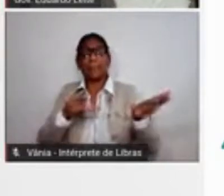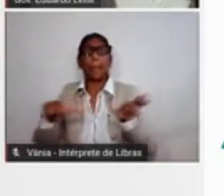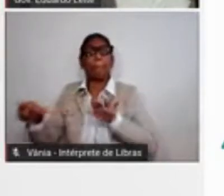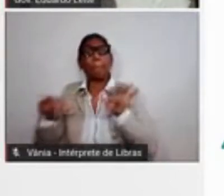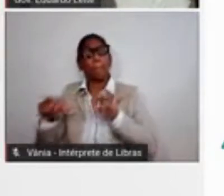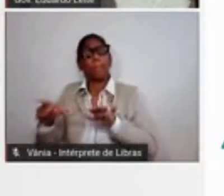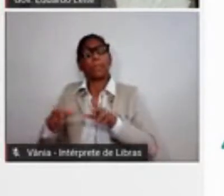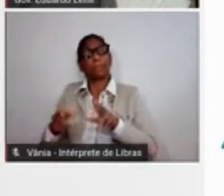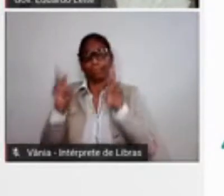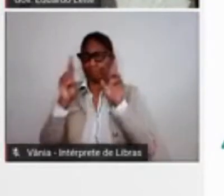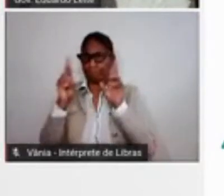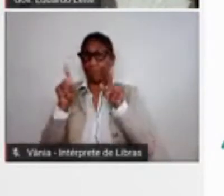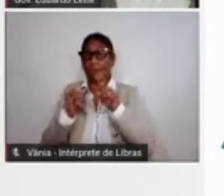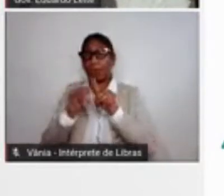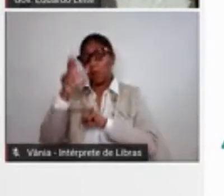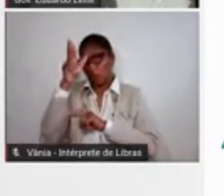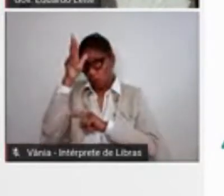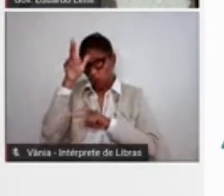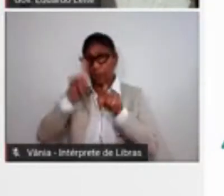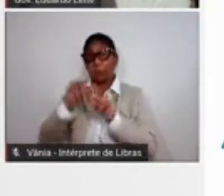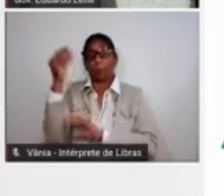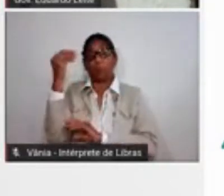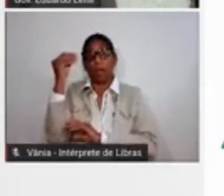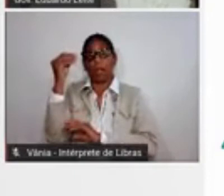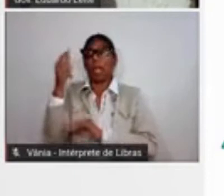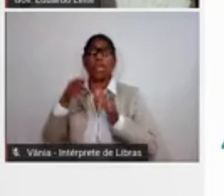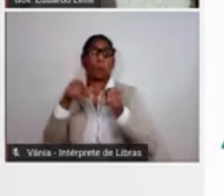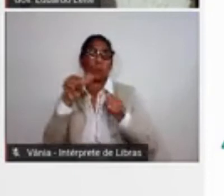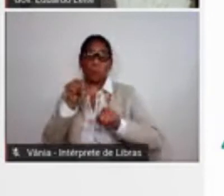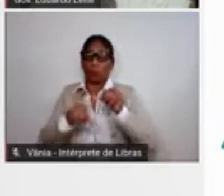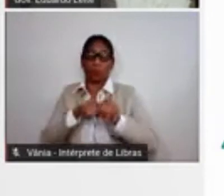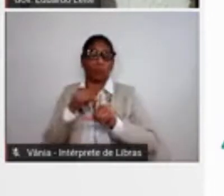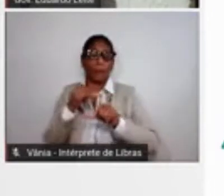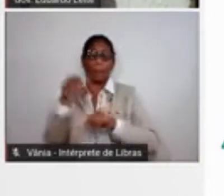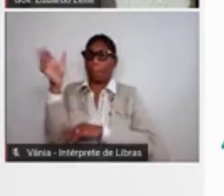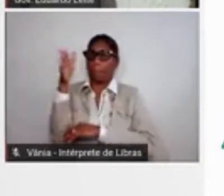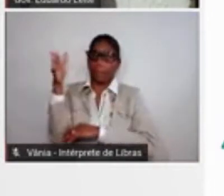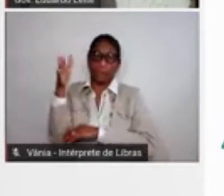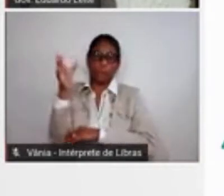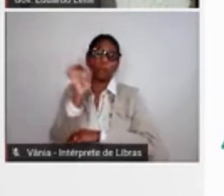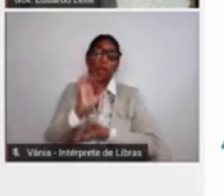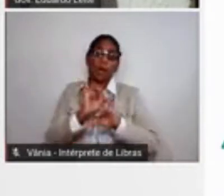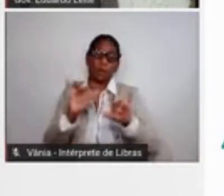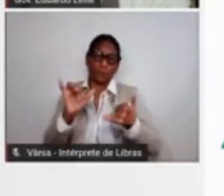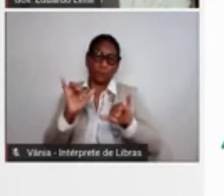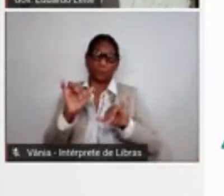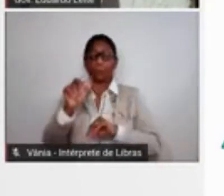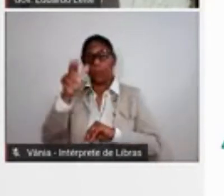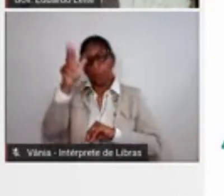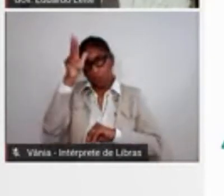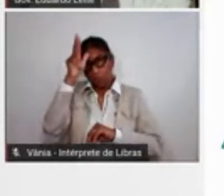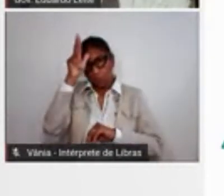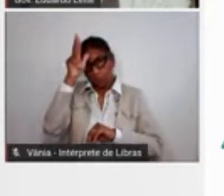região de Novo Hamburgo e de Porto Alegre não entraram com recursos, mas apenas para deixar aqui registrado, a região de Novo Hamburgo teve uma